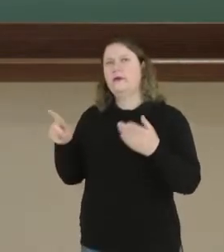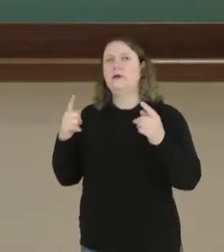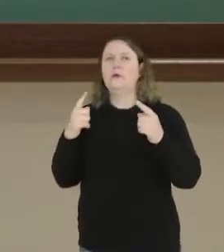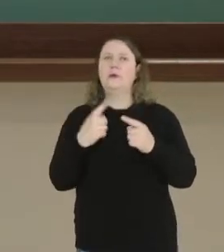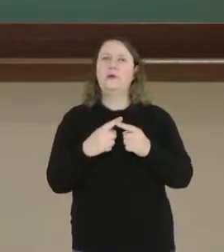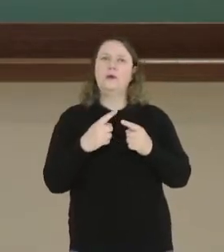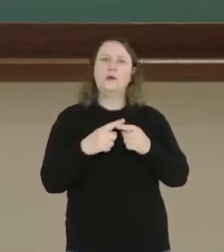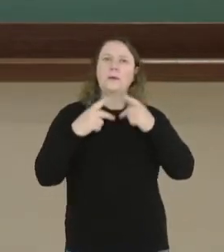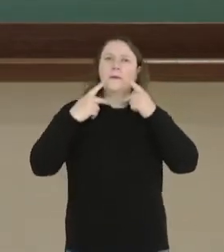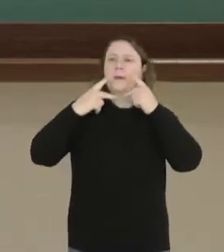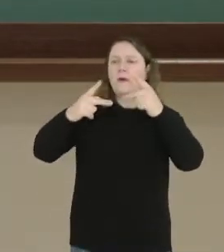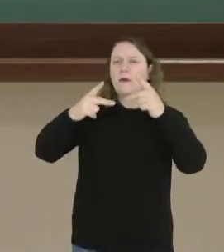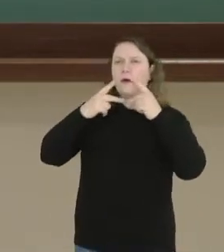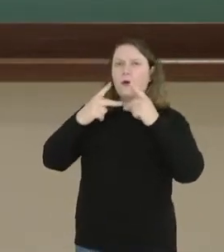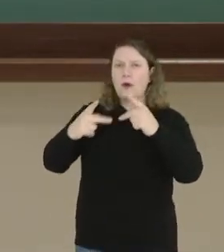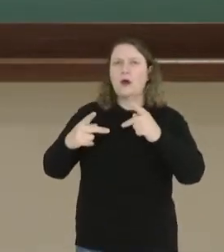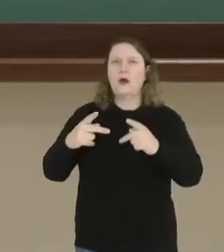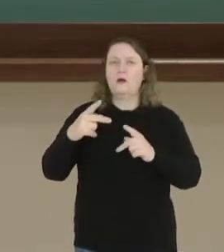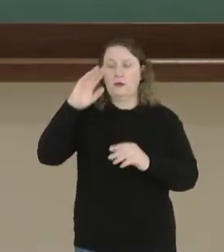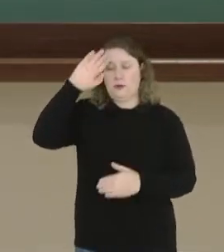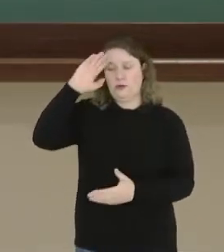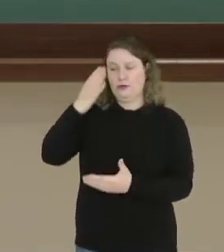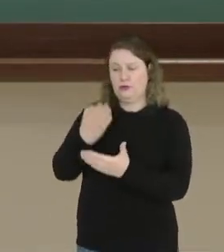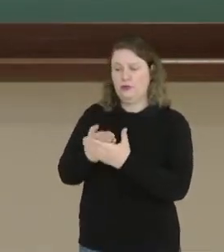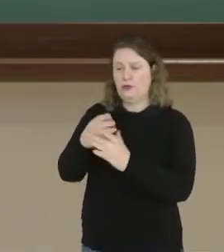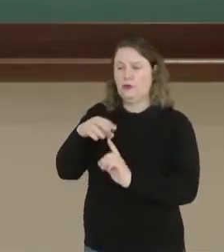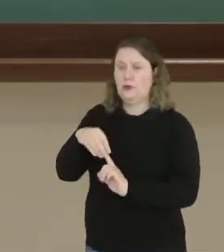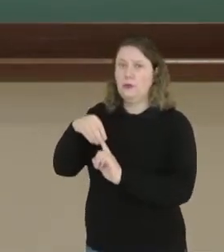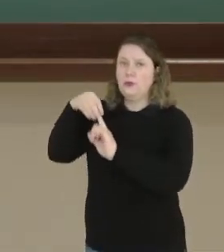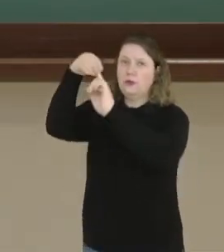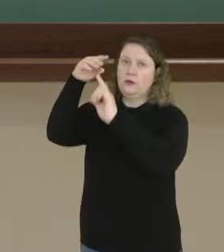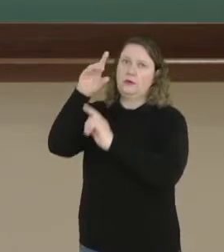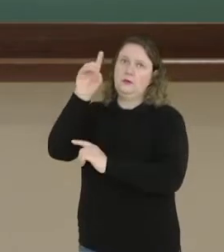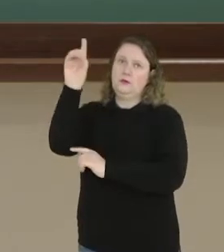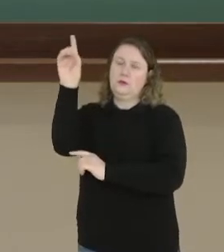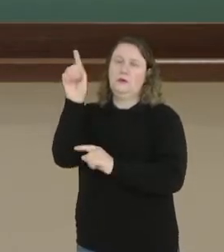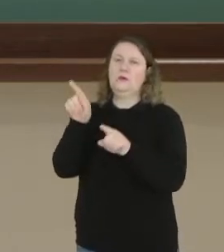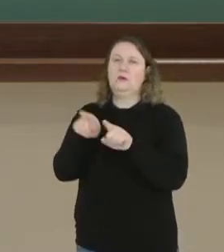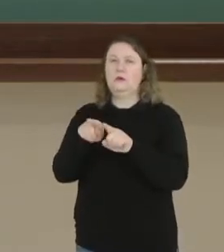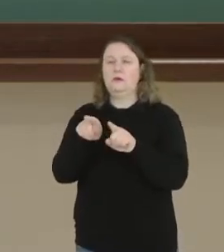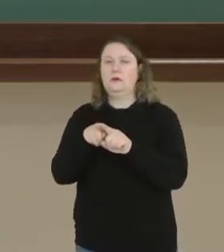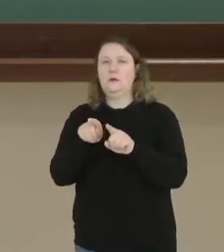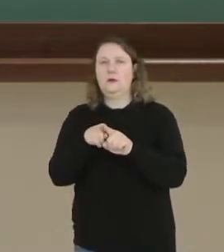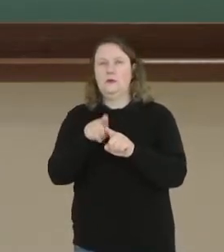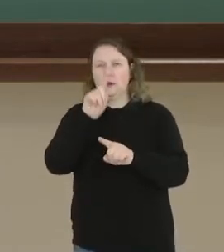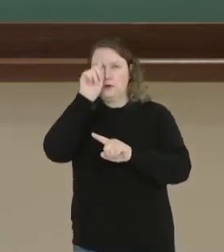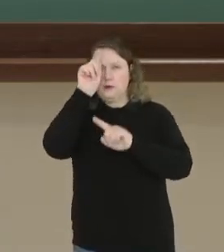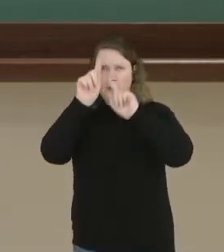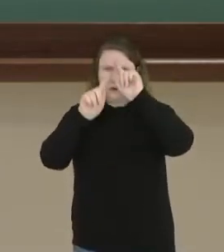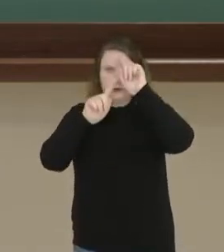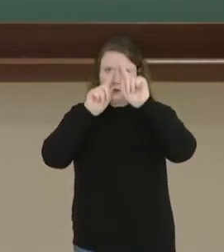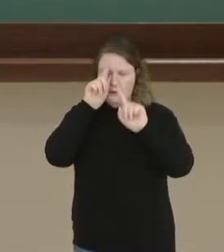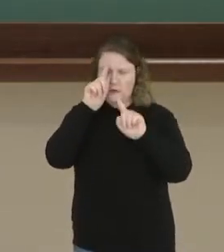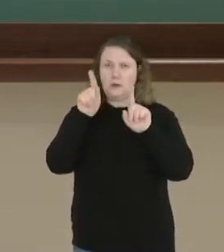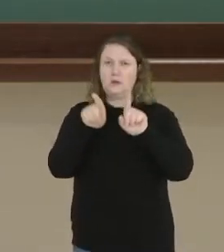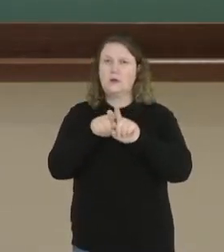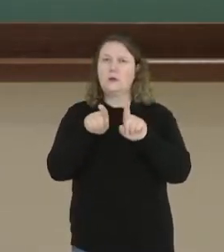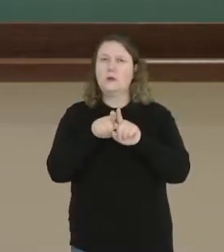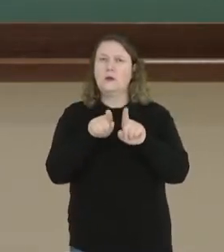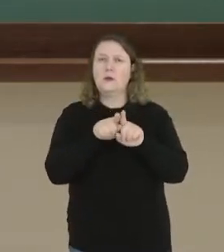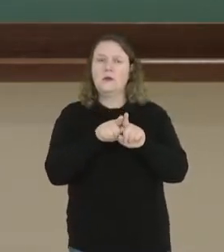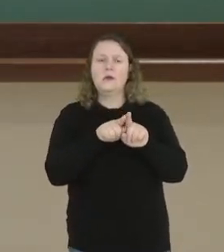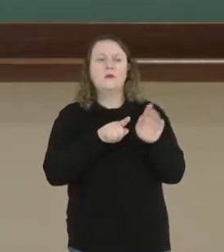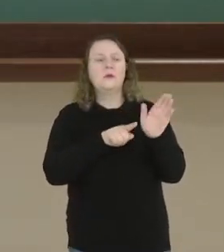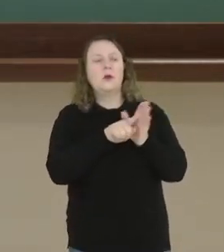pregava o monoteísmo, porque colocava também várias questões relacionadas à ideia da legitimação,